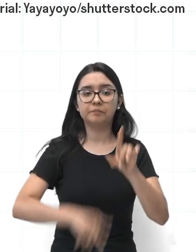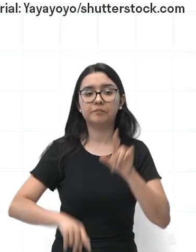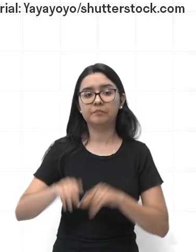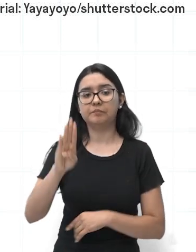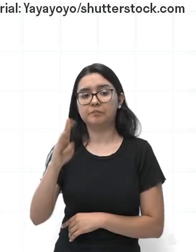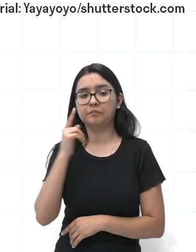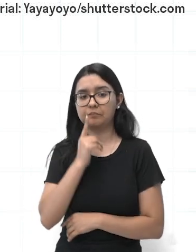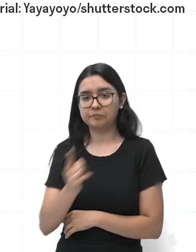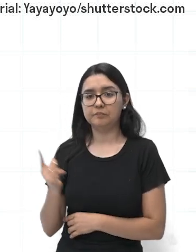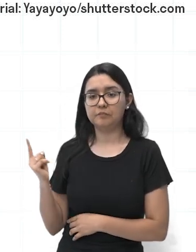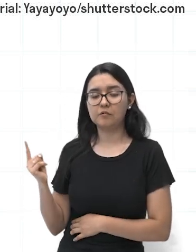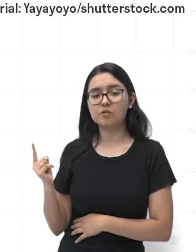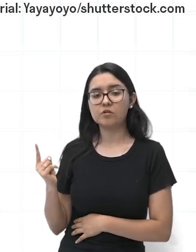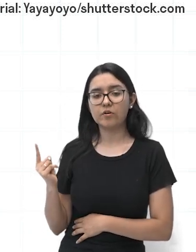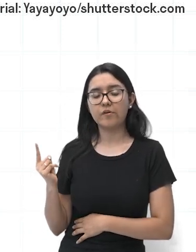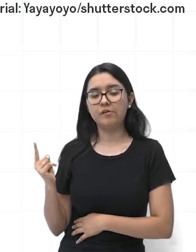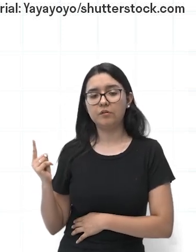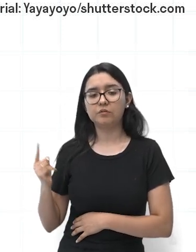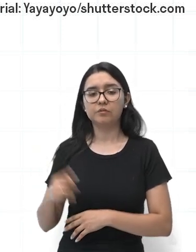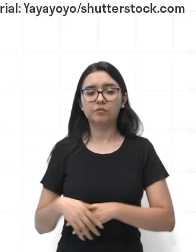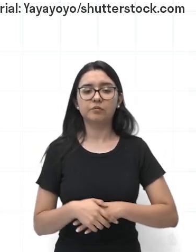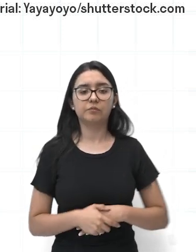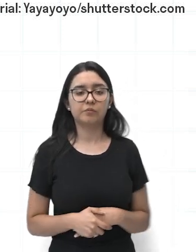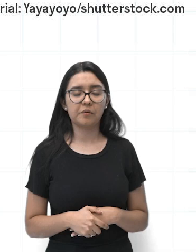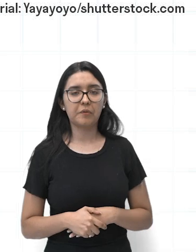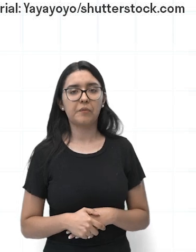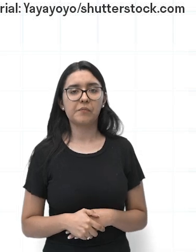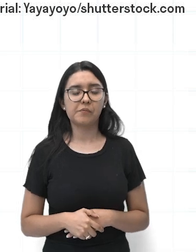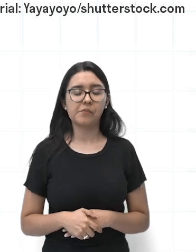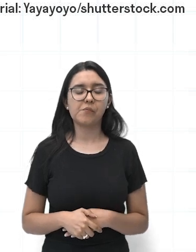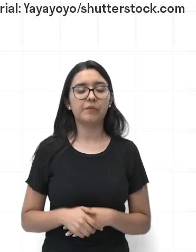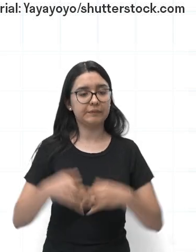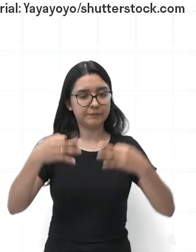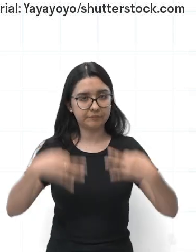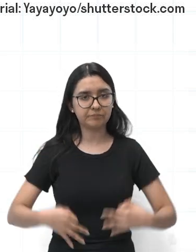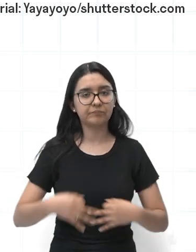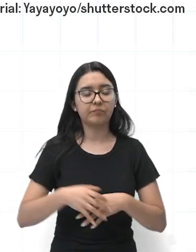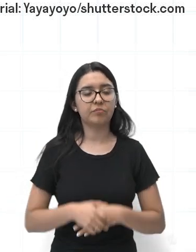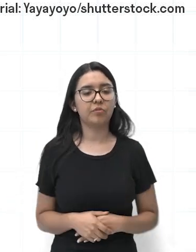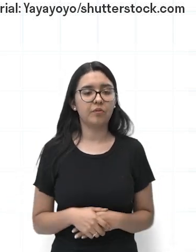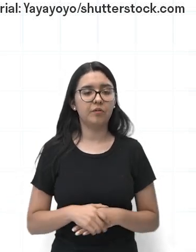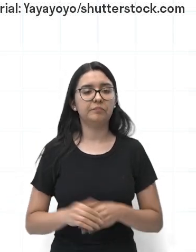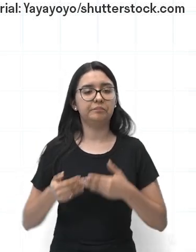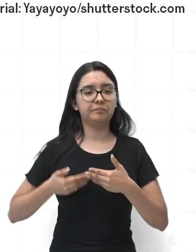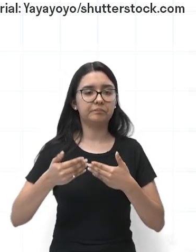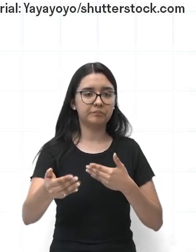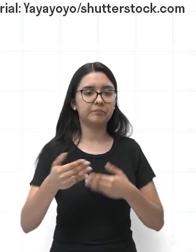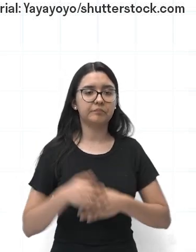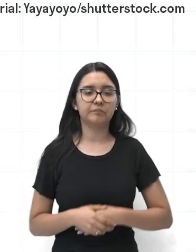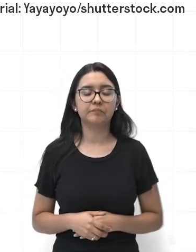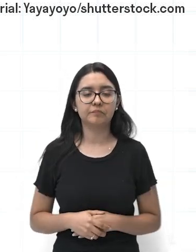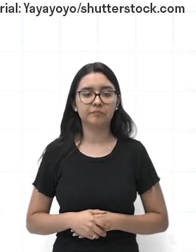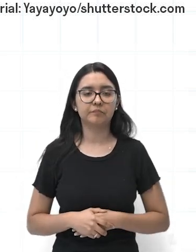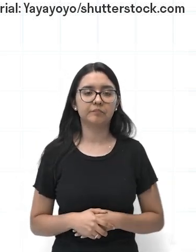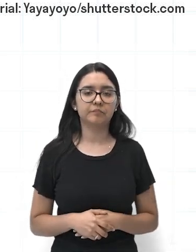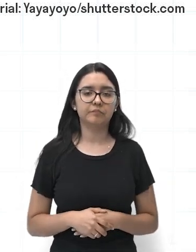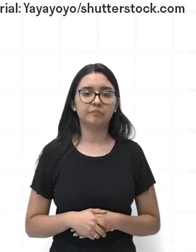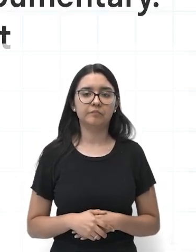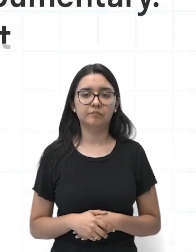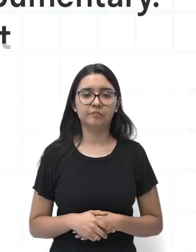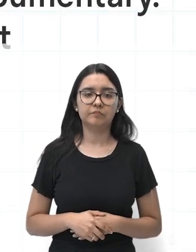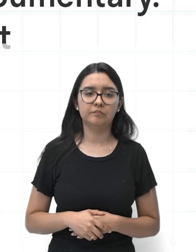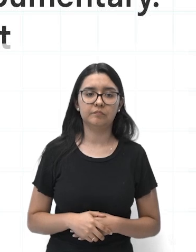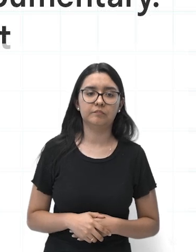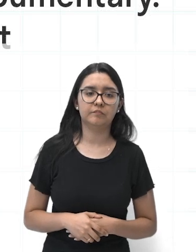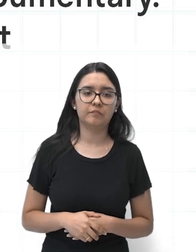math, science and literature, certo? Continuando aqui com o texto, agora